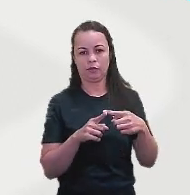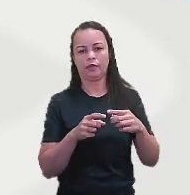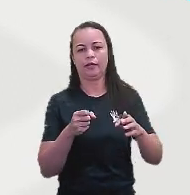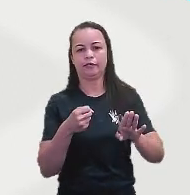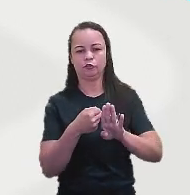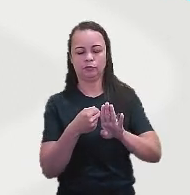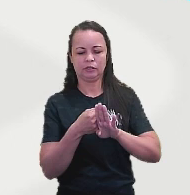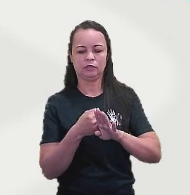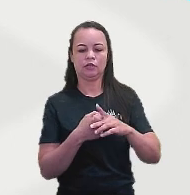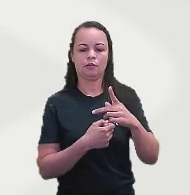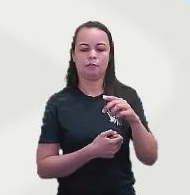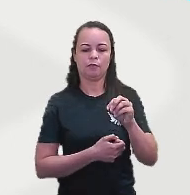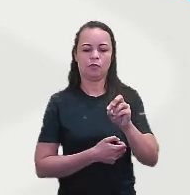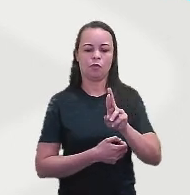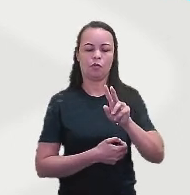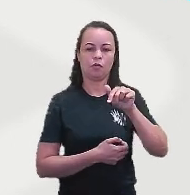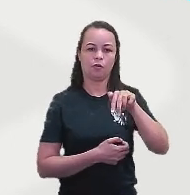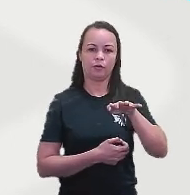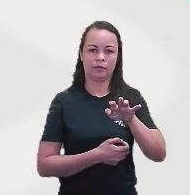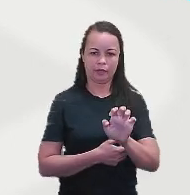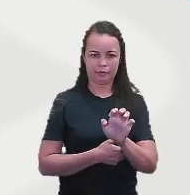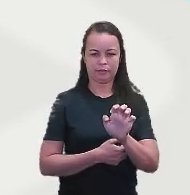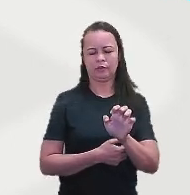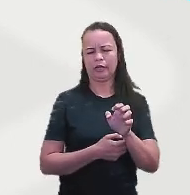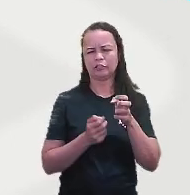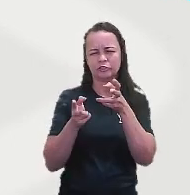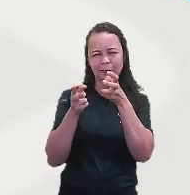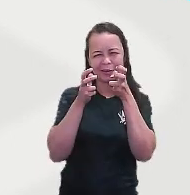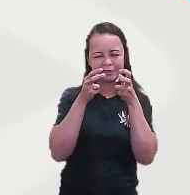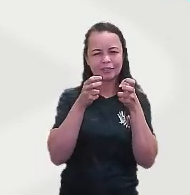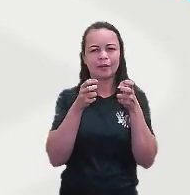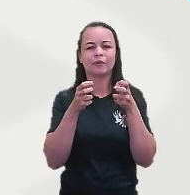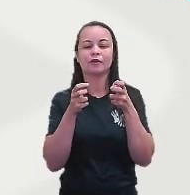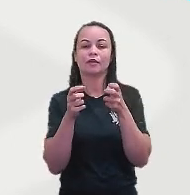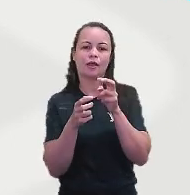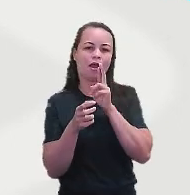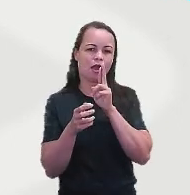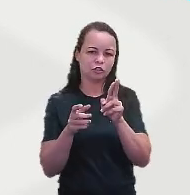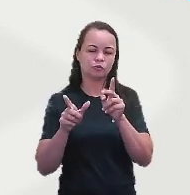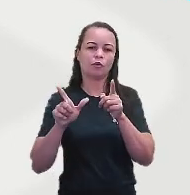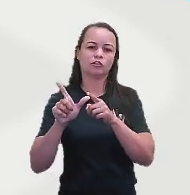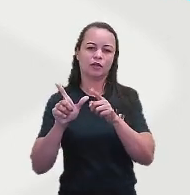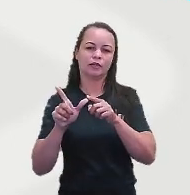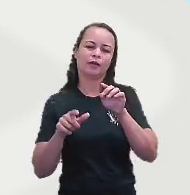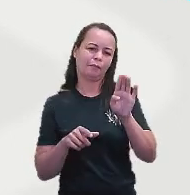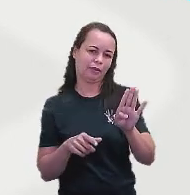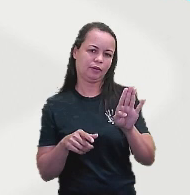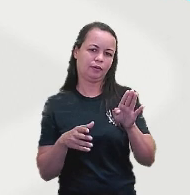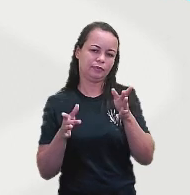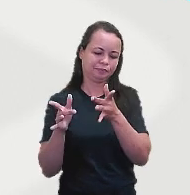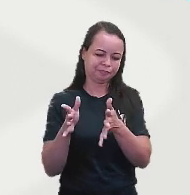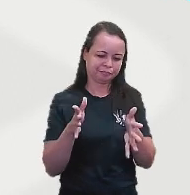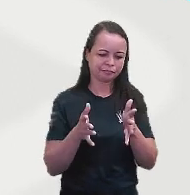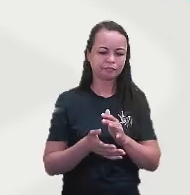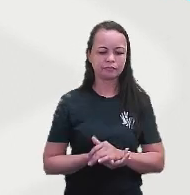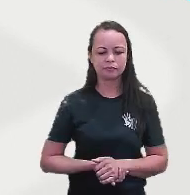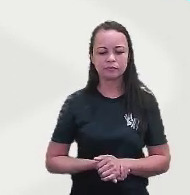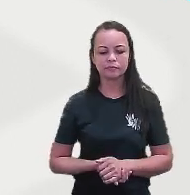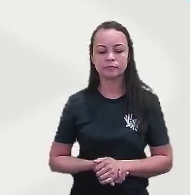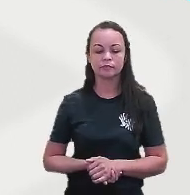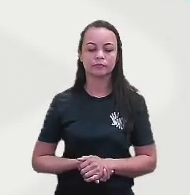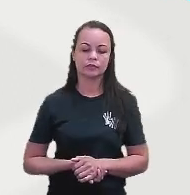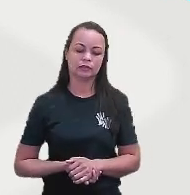substantivado. Dessa maneira, a gente já percebe que a resposta correta vai ser a letra B, não é? Mas mesmo assim, vamos continuar. Ó,